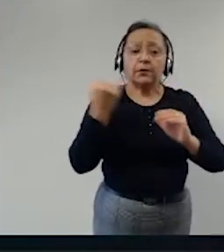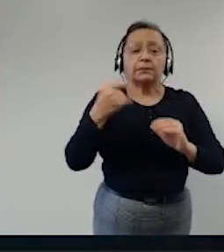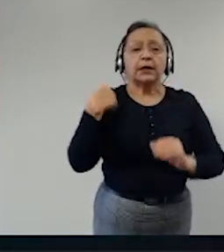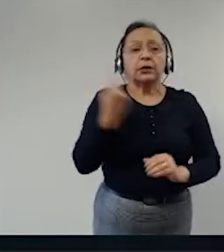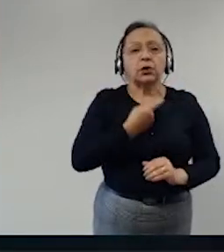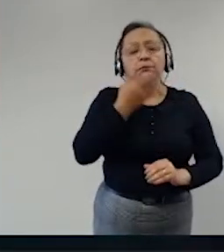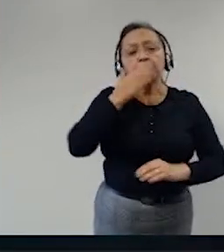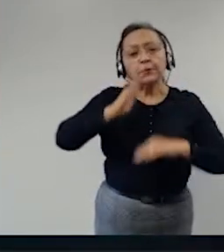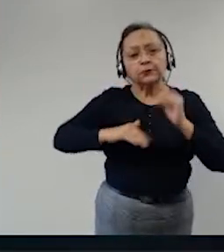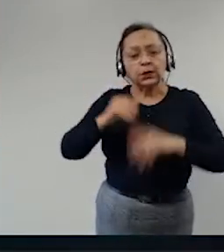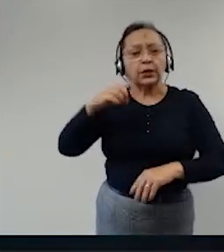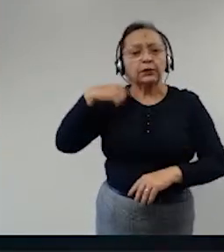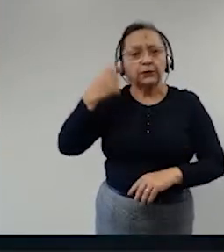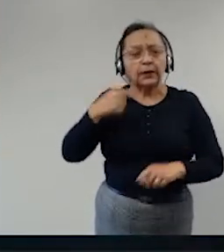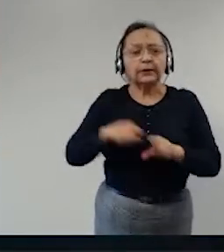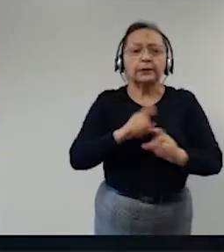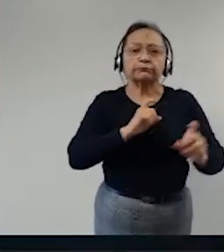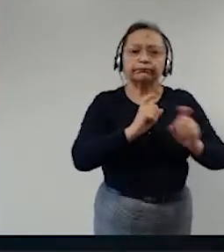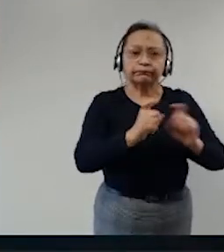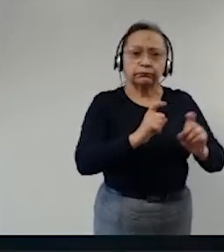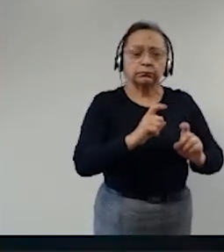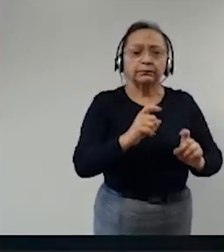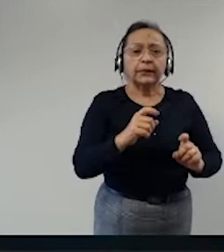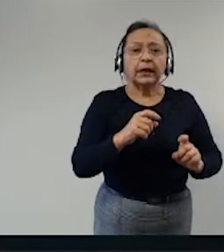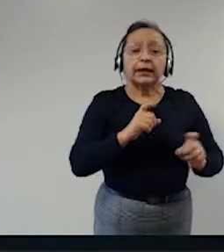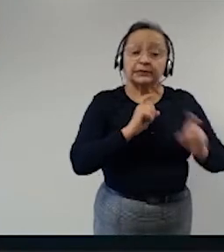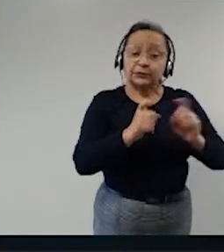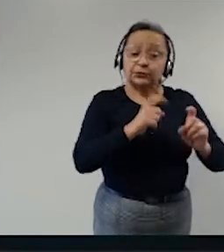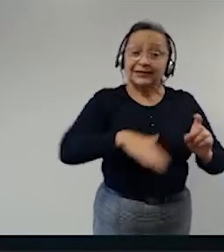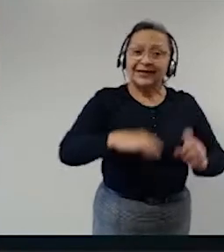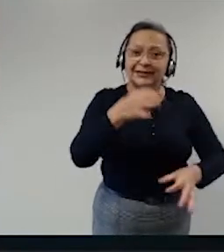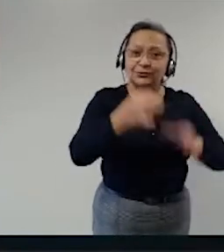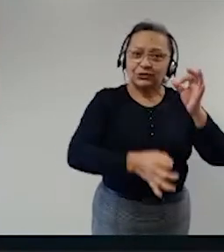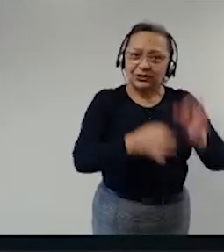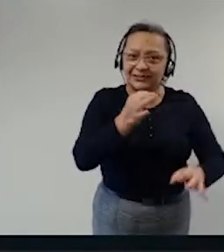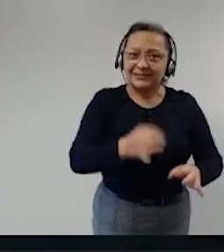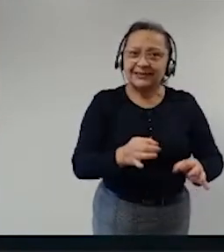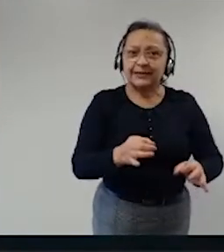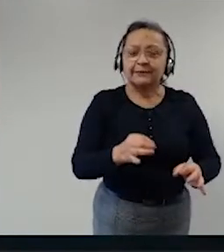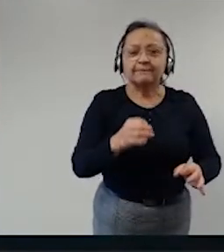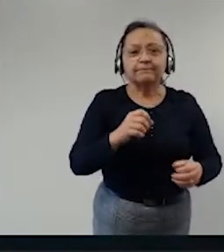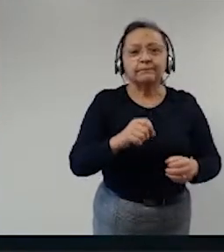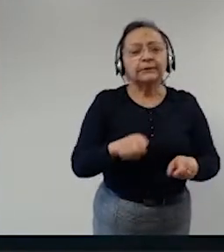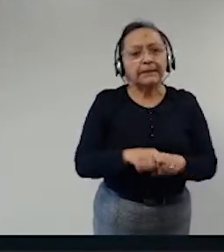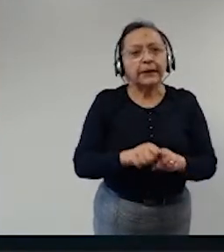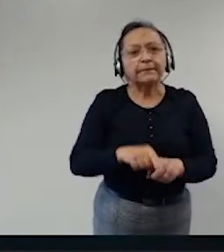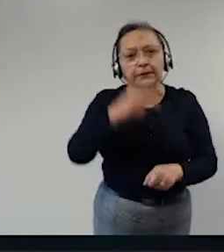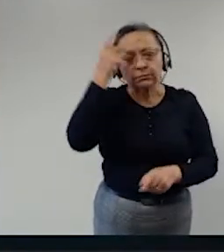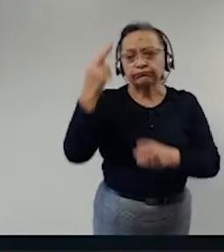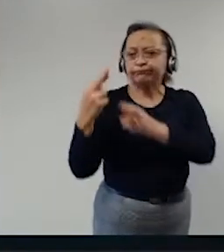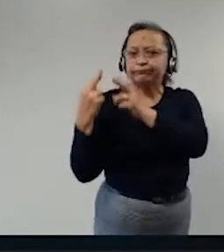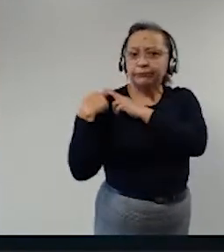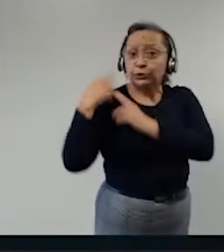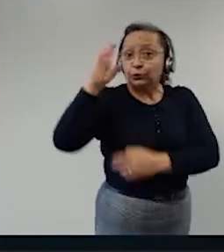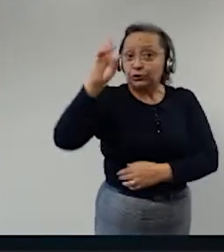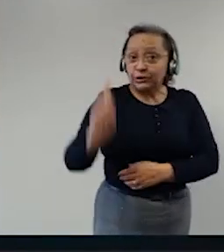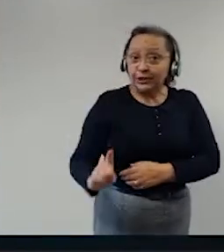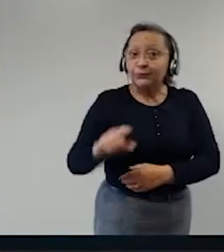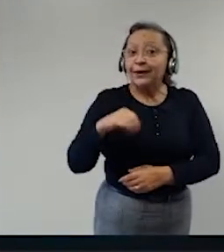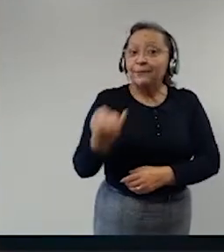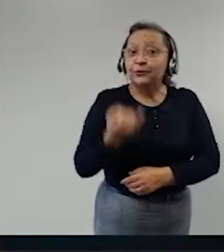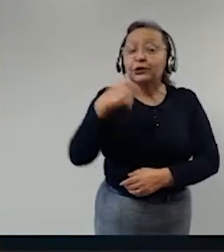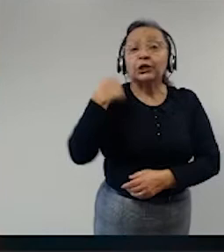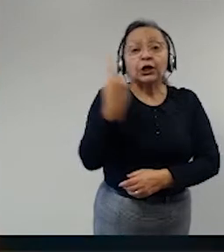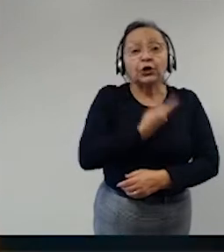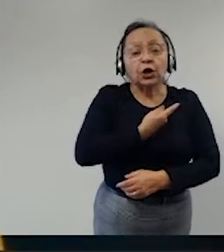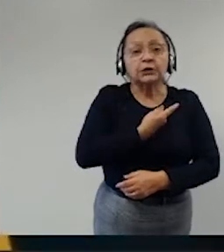advogados, administradores, essenciais à administração da justiça, essenciais à justiça, operadores do direito, que a gente não deixe de